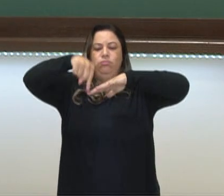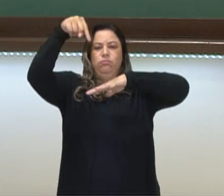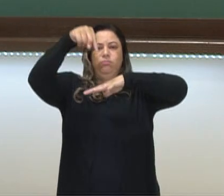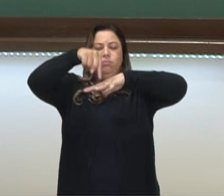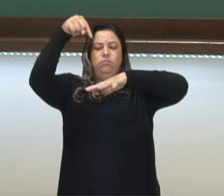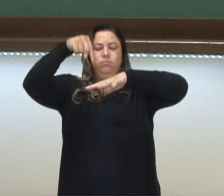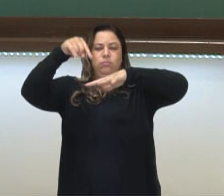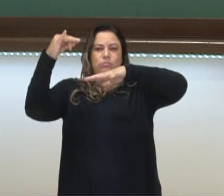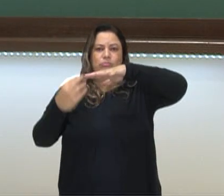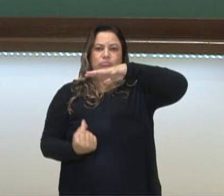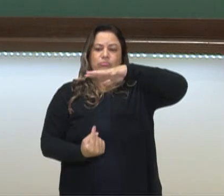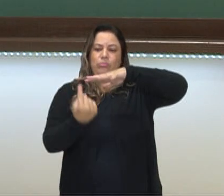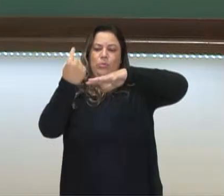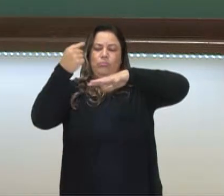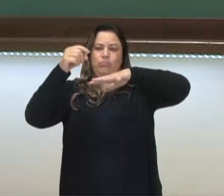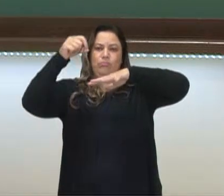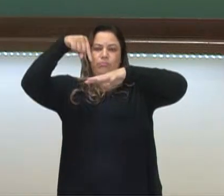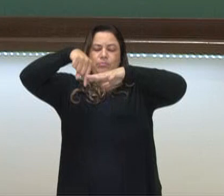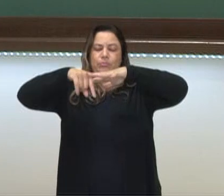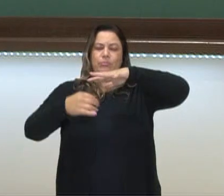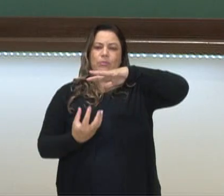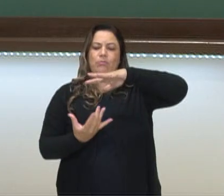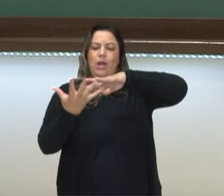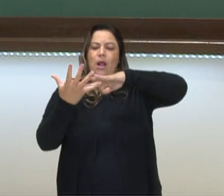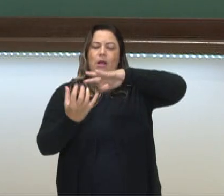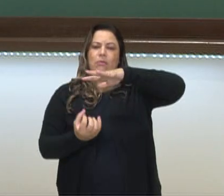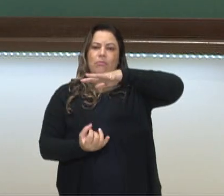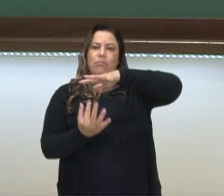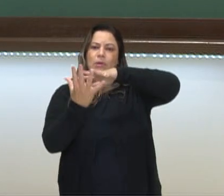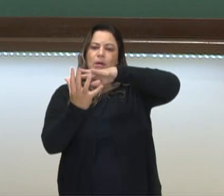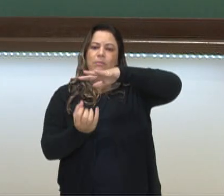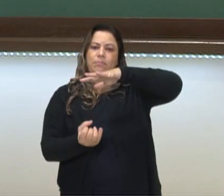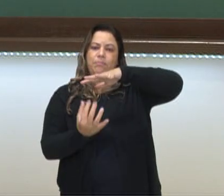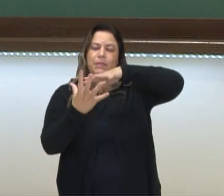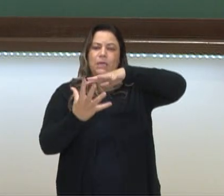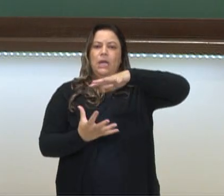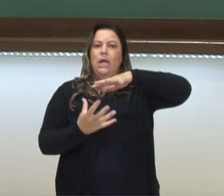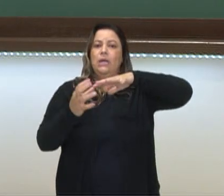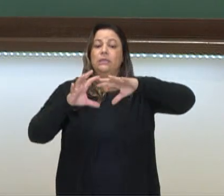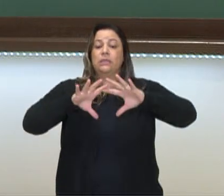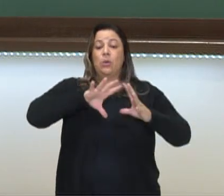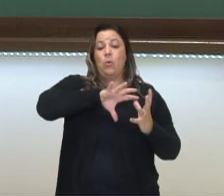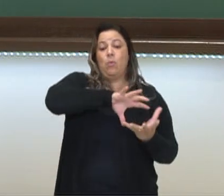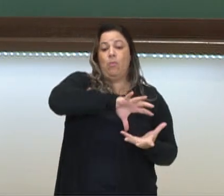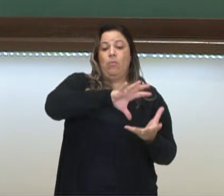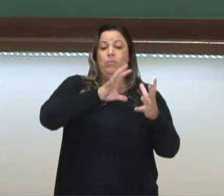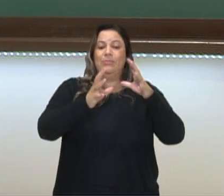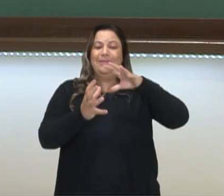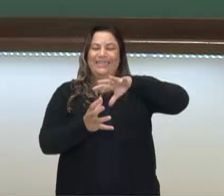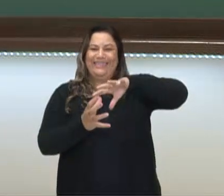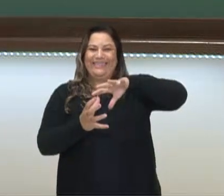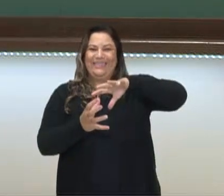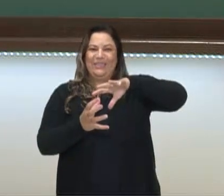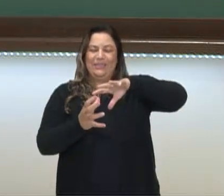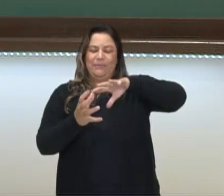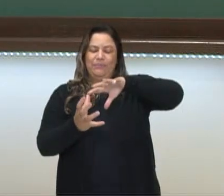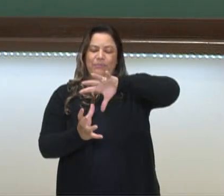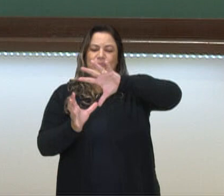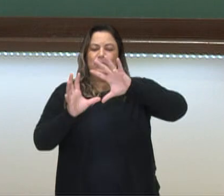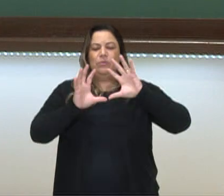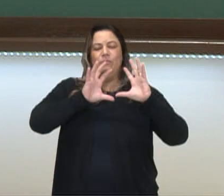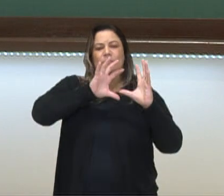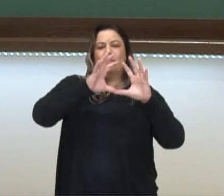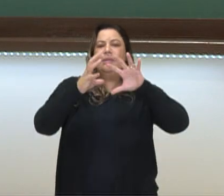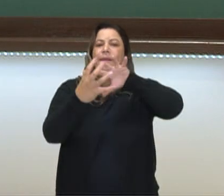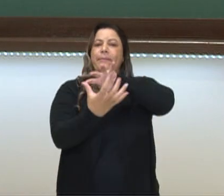vai realizando seu movimento de rotação, uma parte do nosso planeta passa a não ser mais iluminado pelo Sol. E aí o